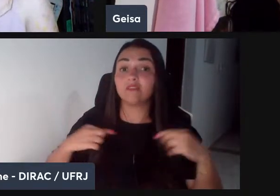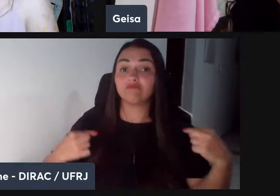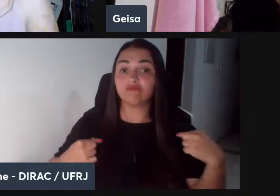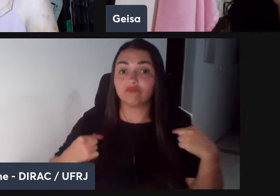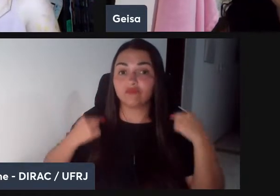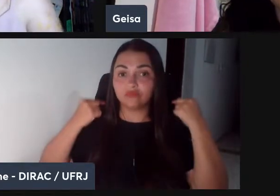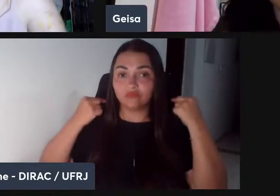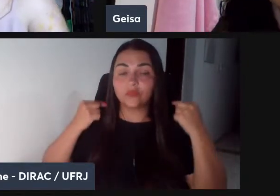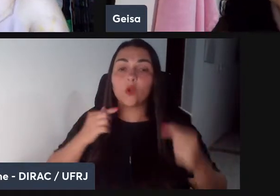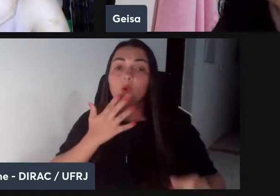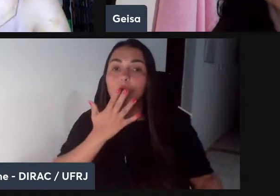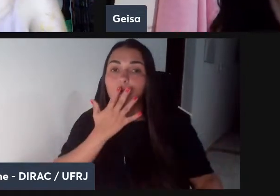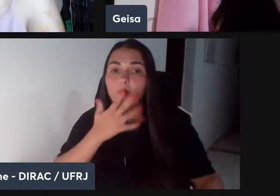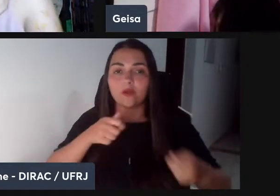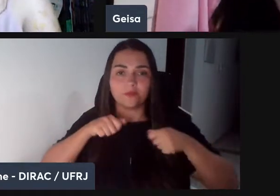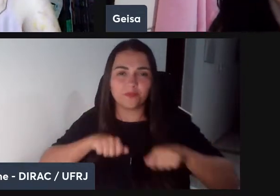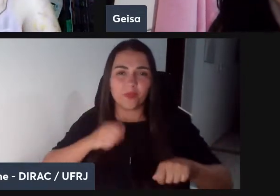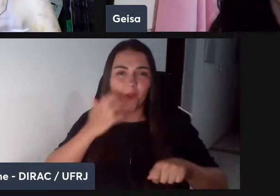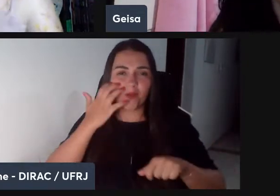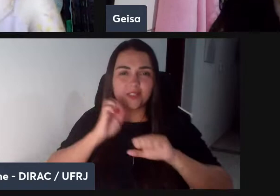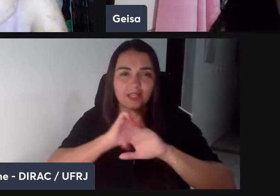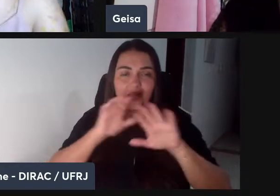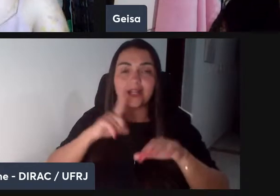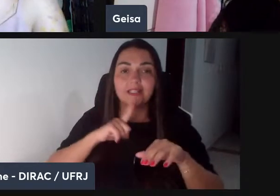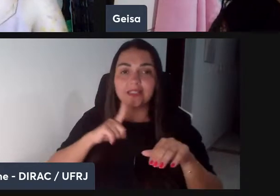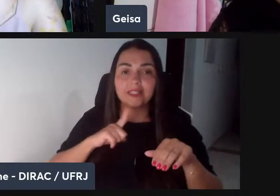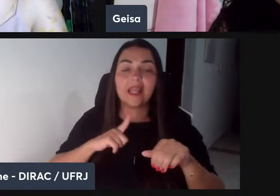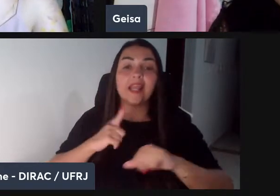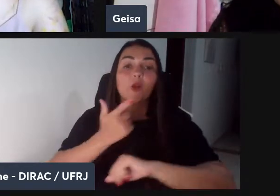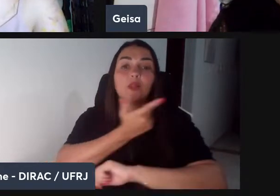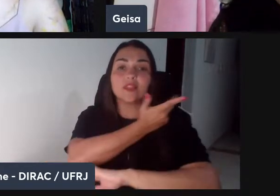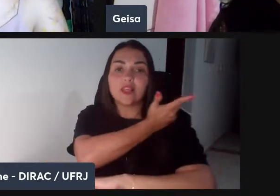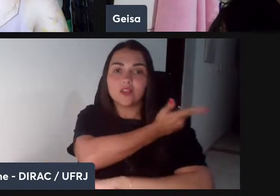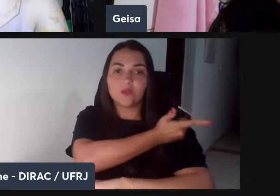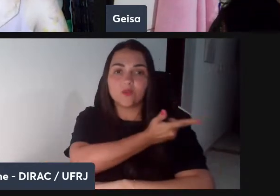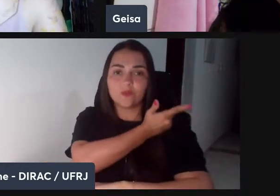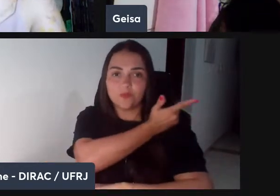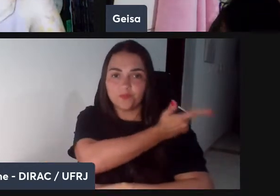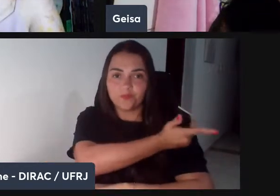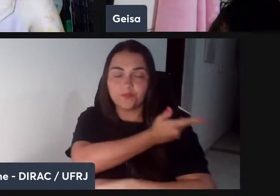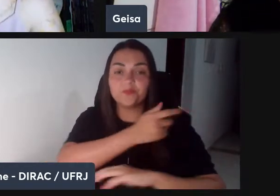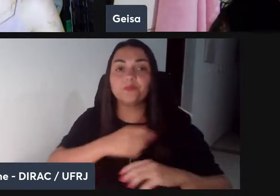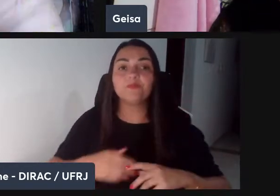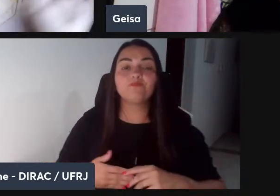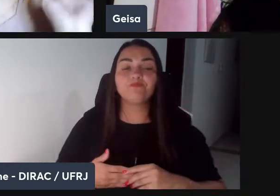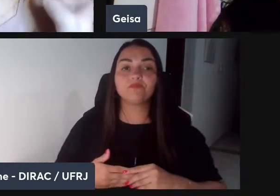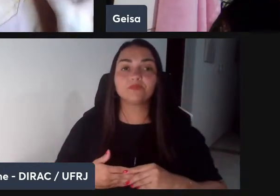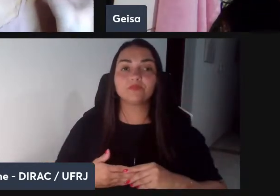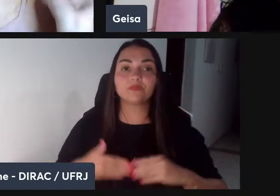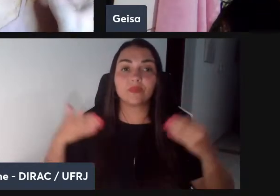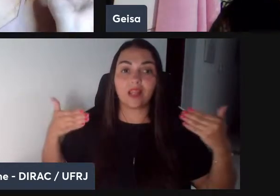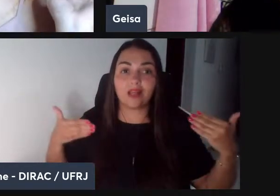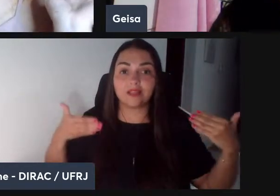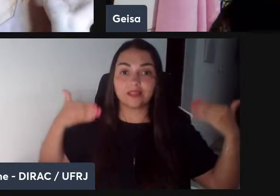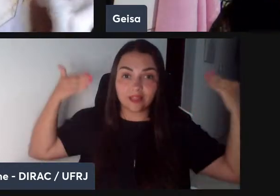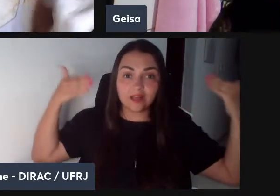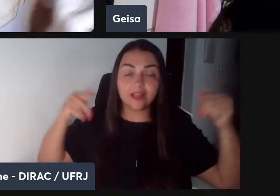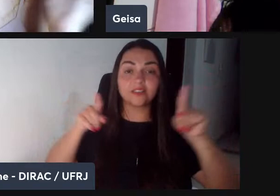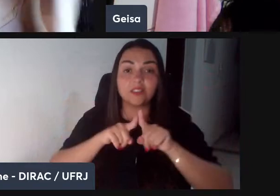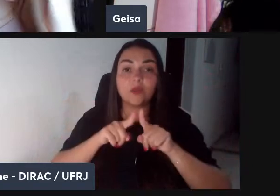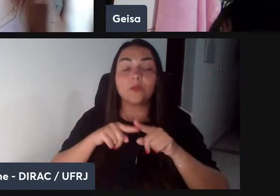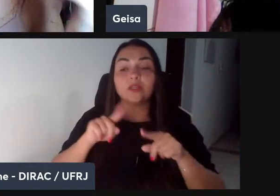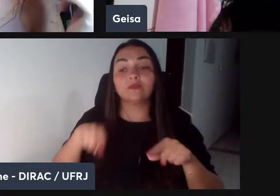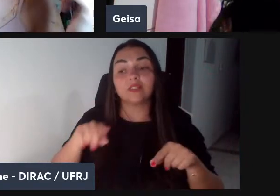alcinha, rosa, bem clarinho, tenho tatuagens no ombro. Atrás de mim e do meu lado esquerdo tem